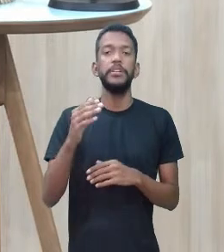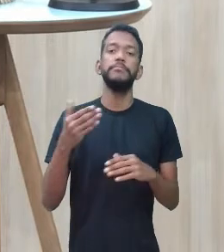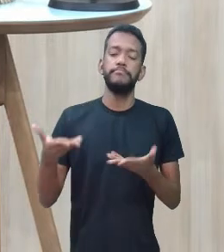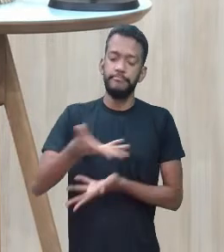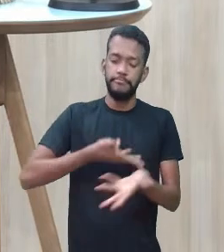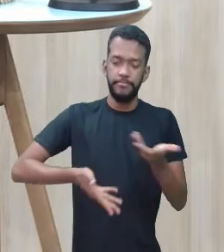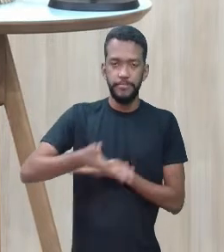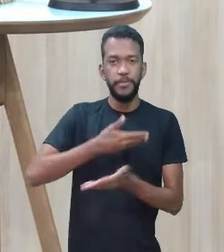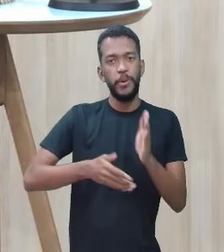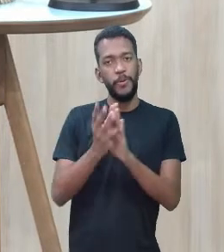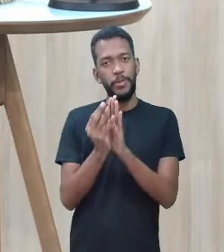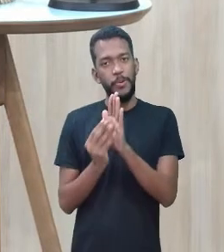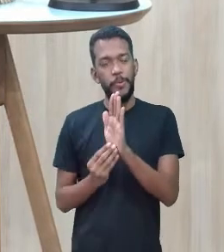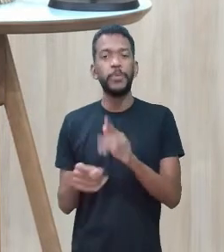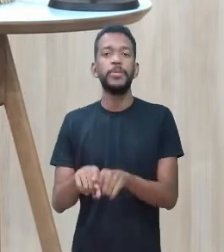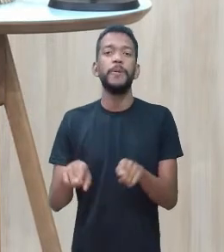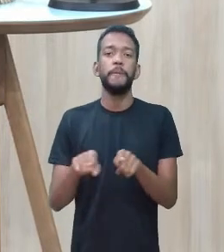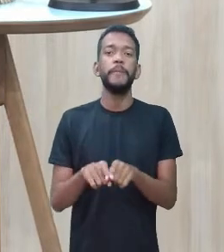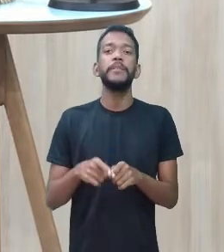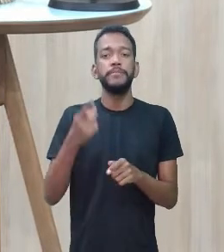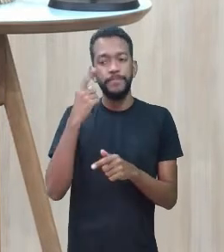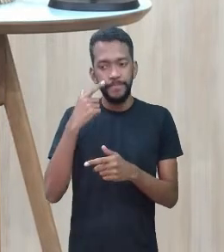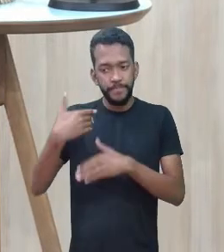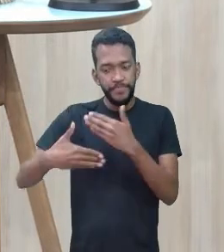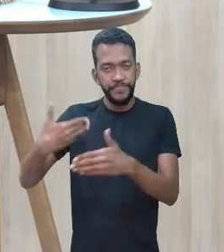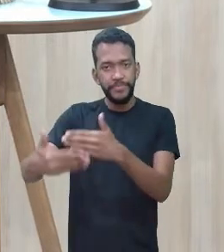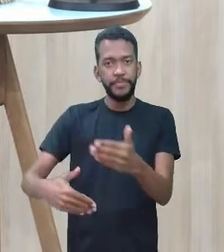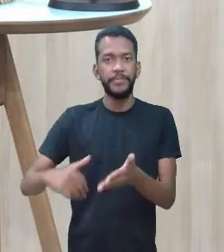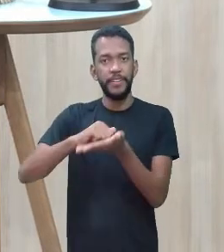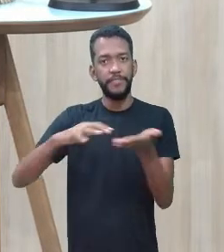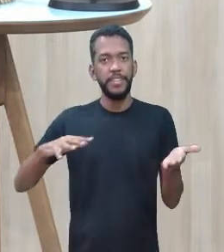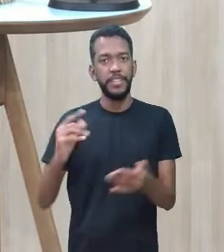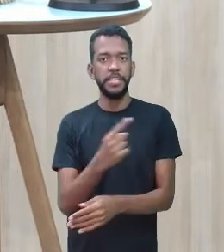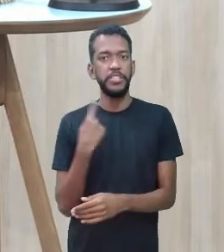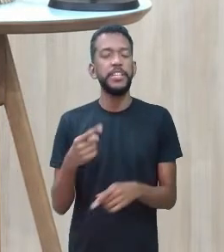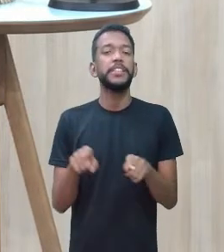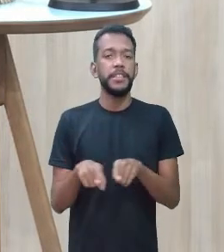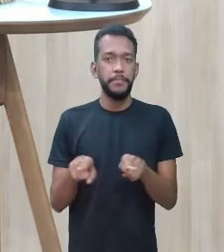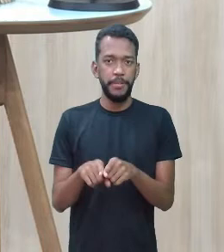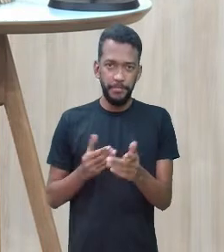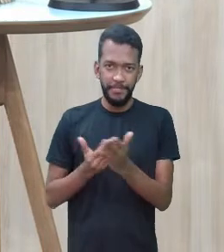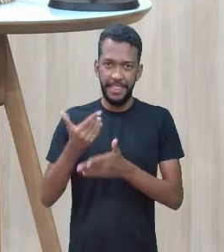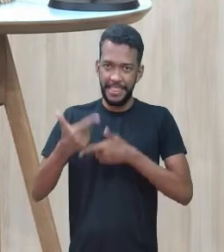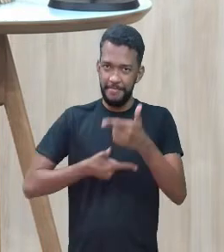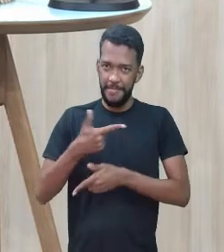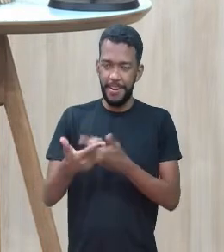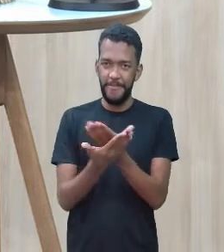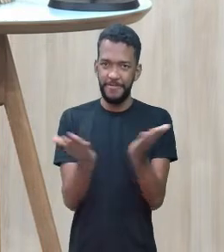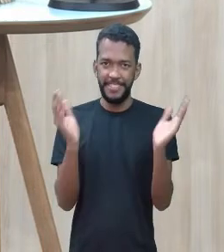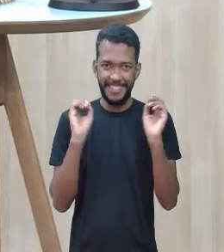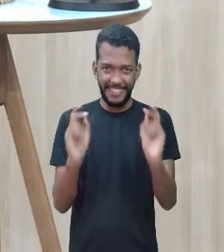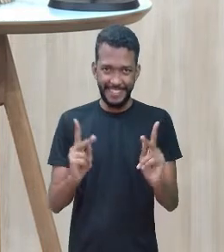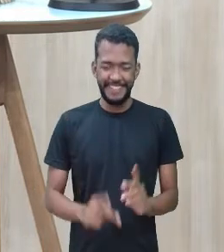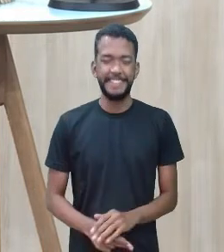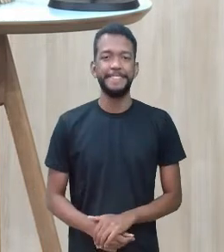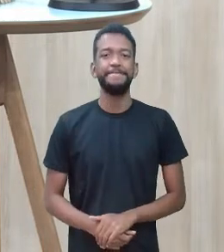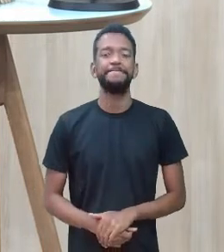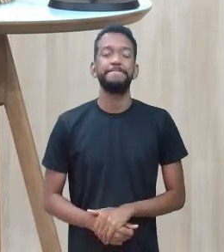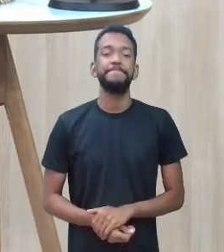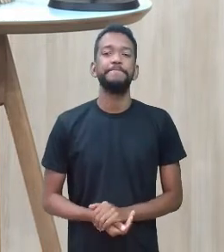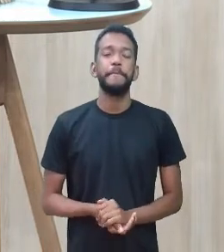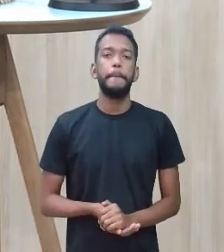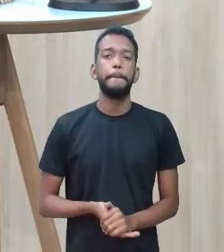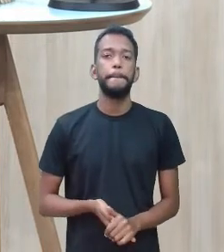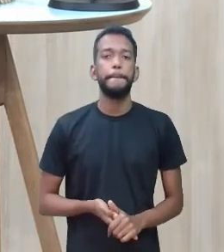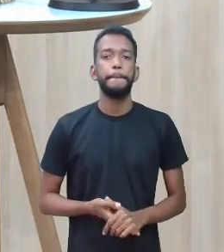conteúdos e vendo algumas atividades que a gente, às vezes, aqui também começa a trabalhar com vocês, ok?